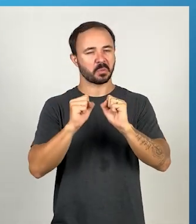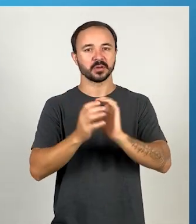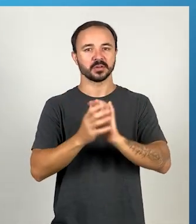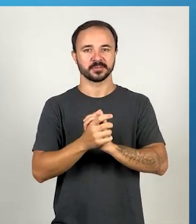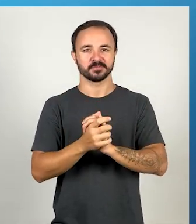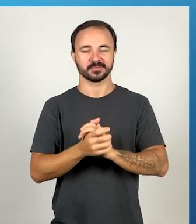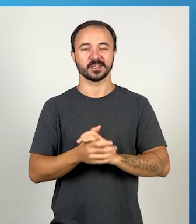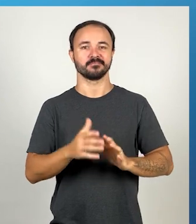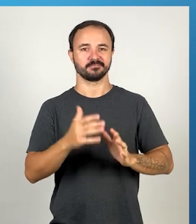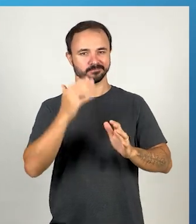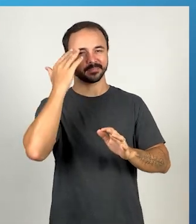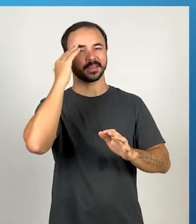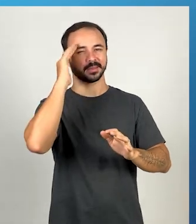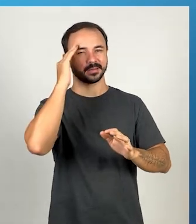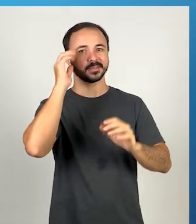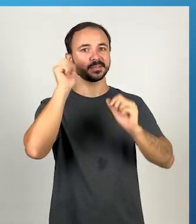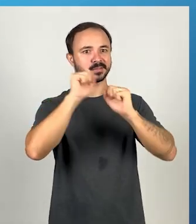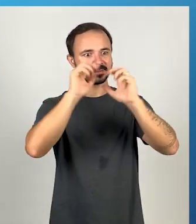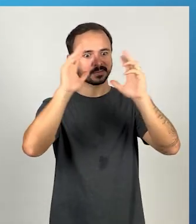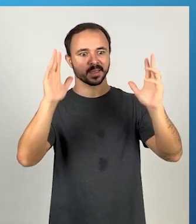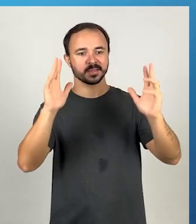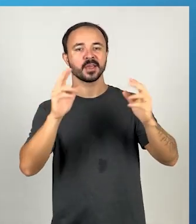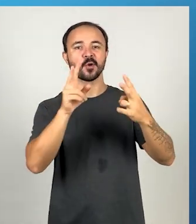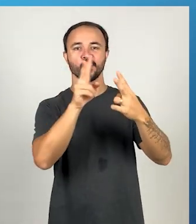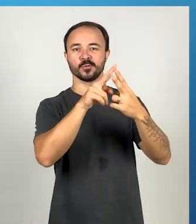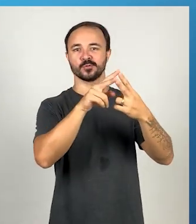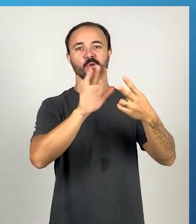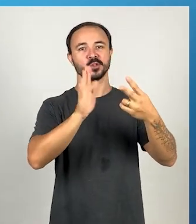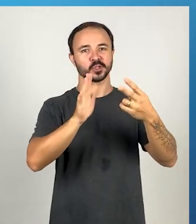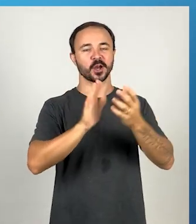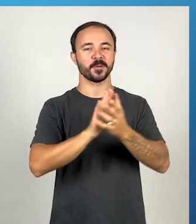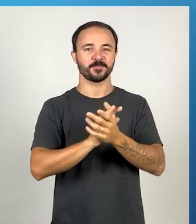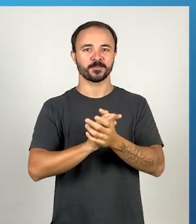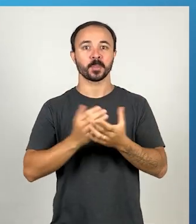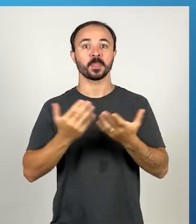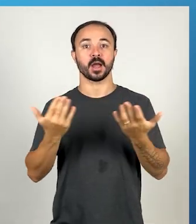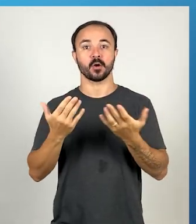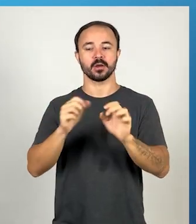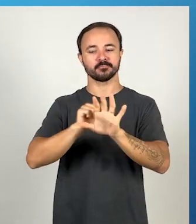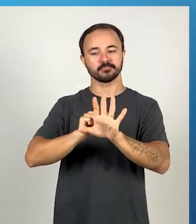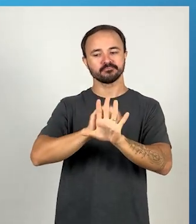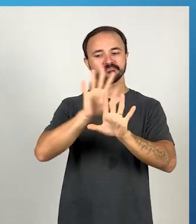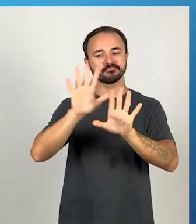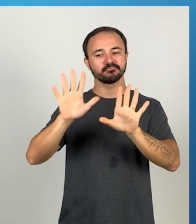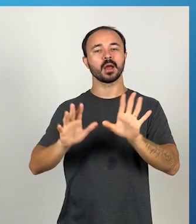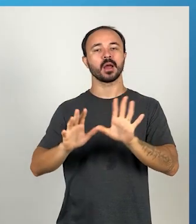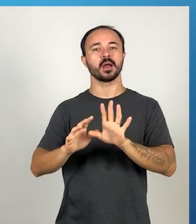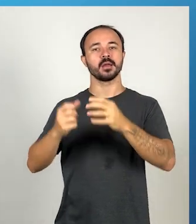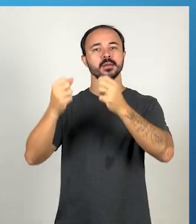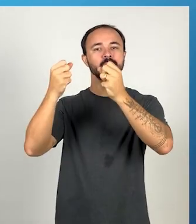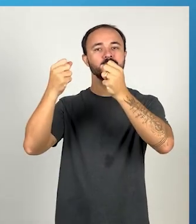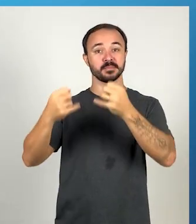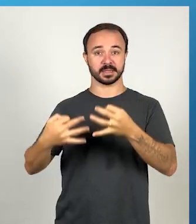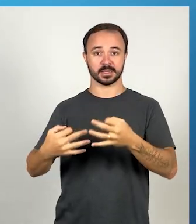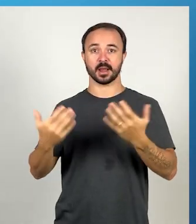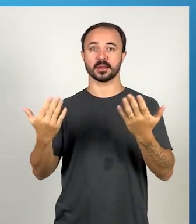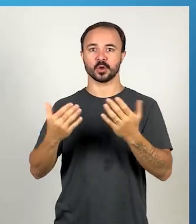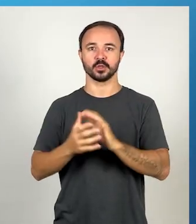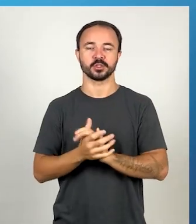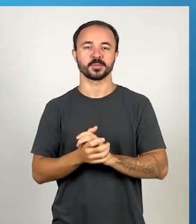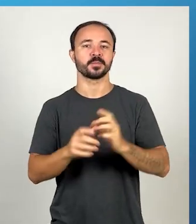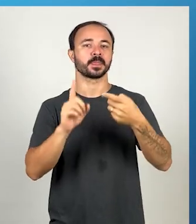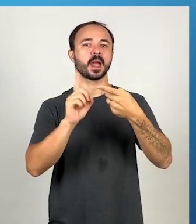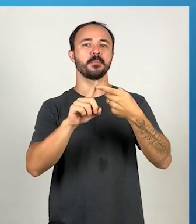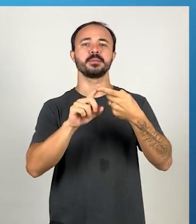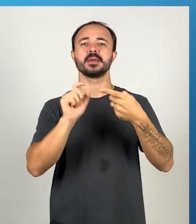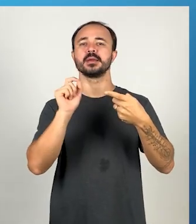que compreendemos o sentido denotativo e o conotativo, vamos às figuras de sintaxe ou construção. Nossa